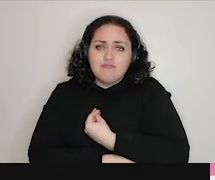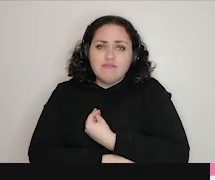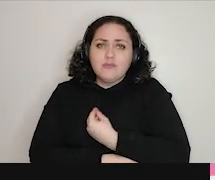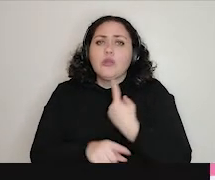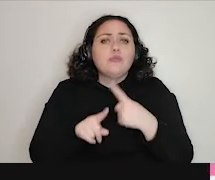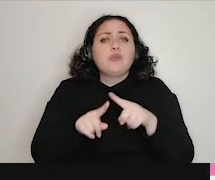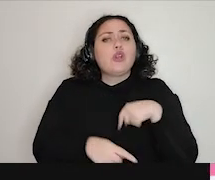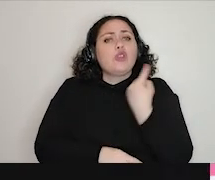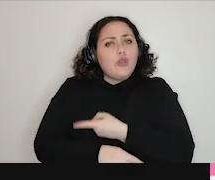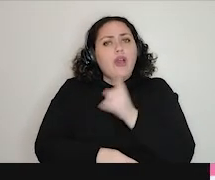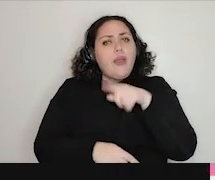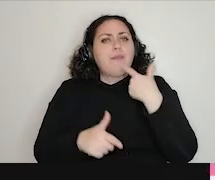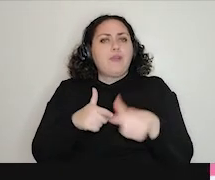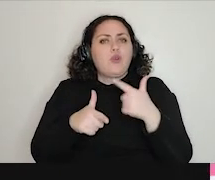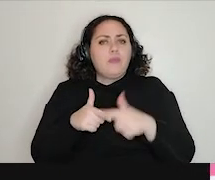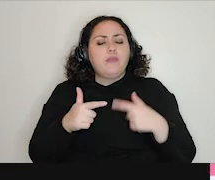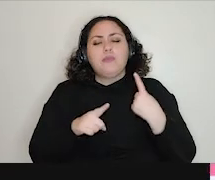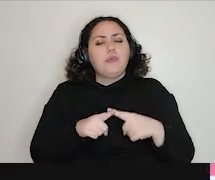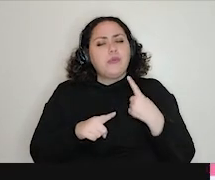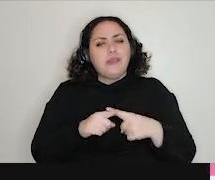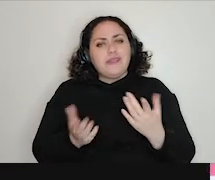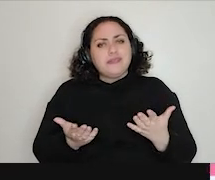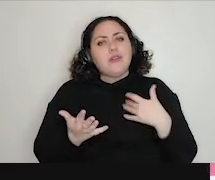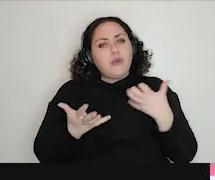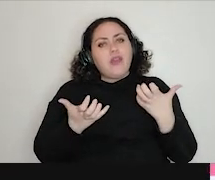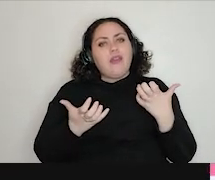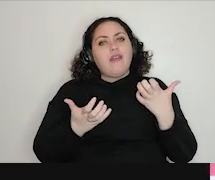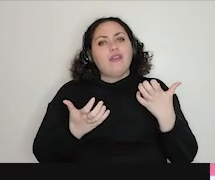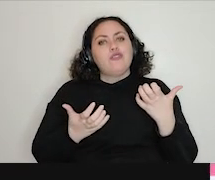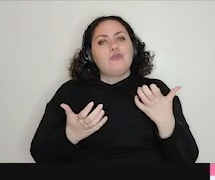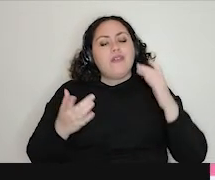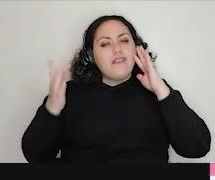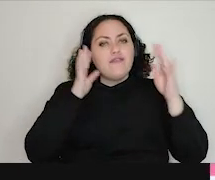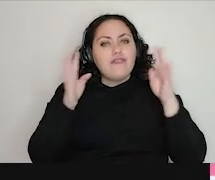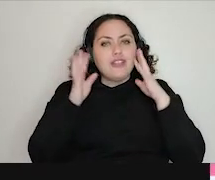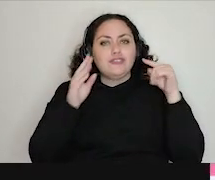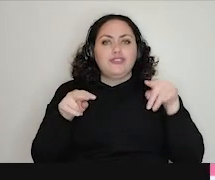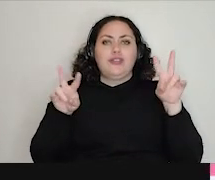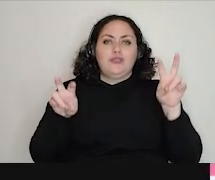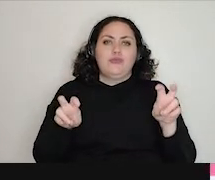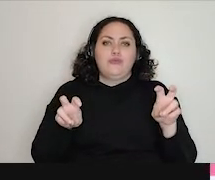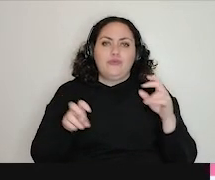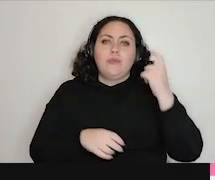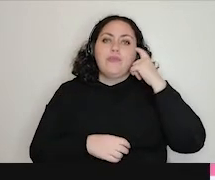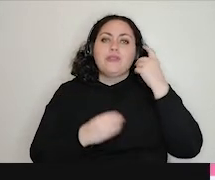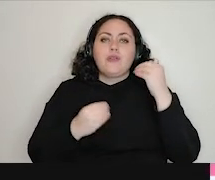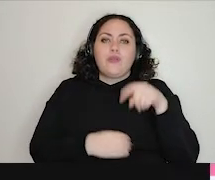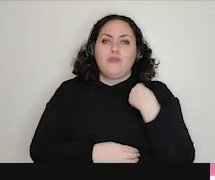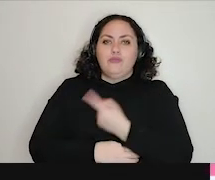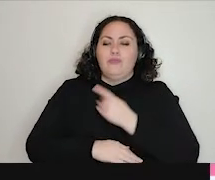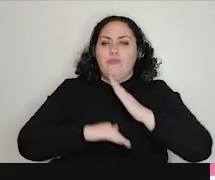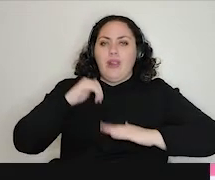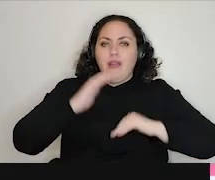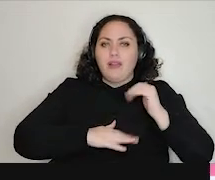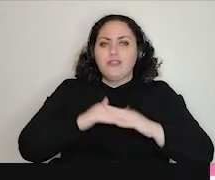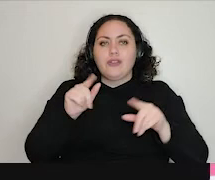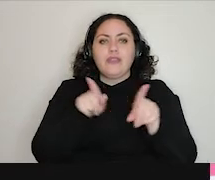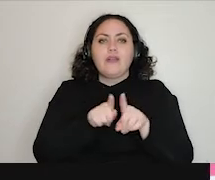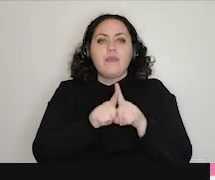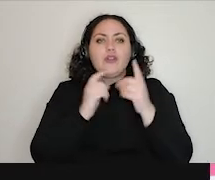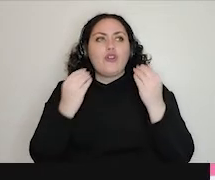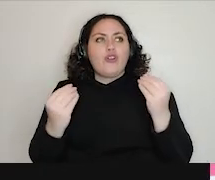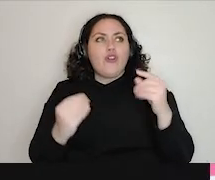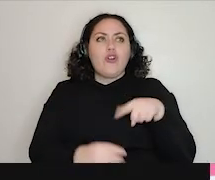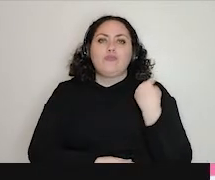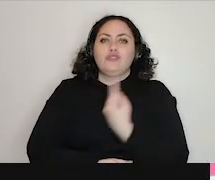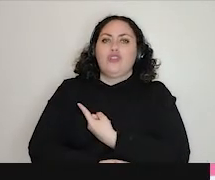vai ser um problema? Né? Então, eu trago isso porque é preciso que a gente reflita com relação à nossa prática, reflita